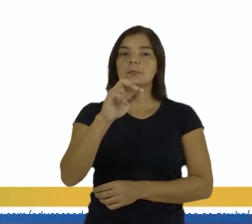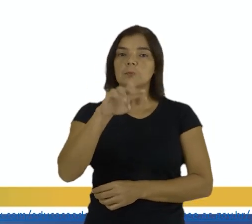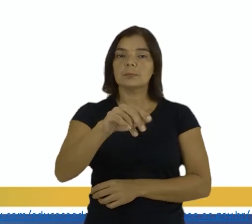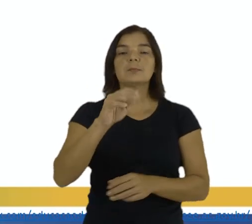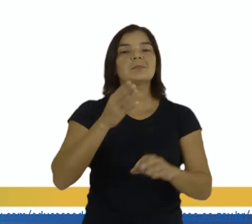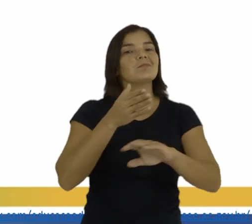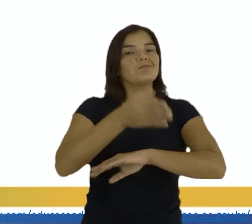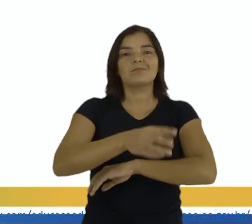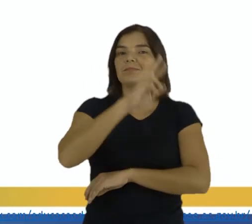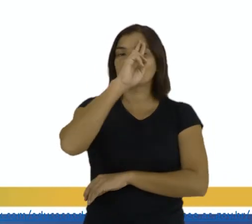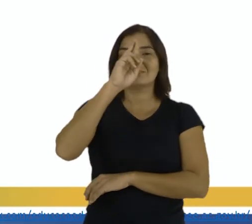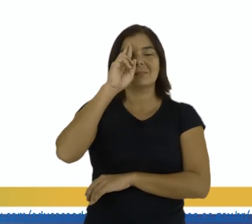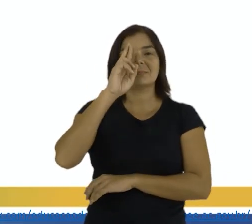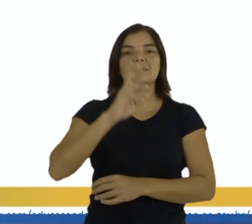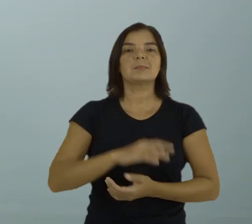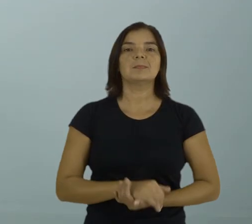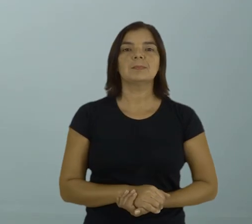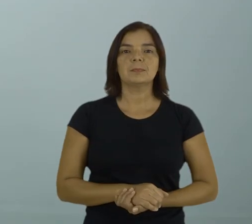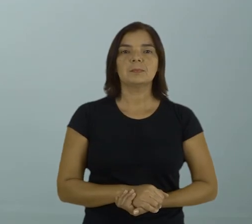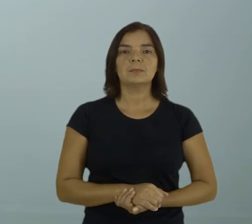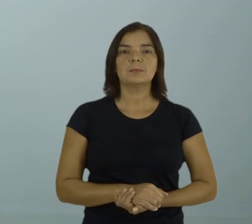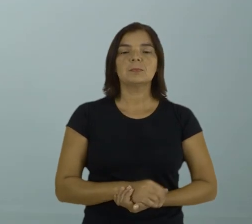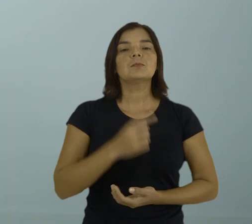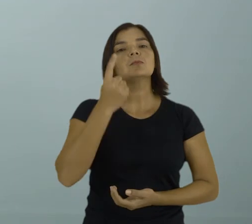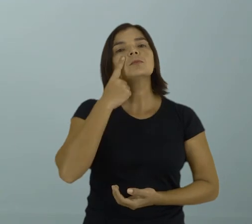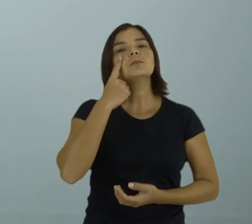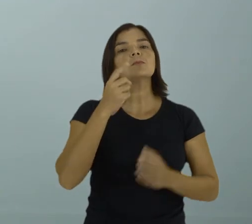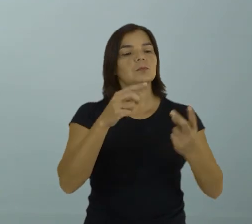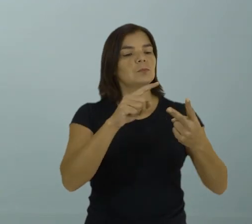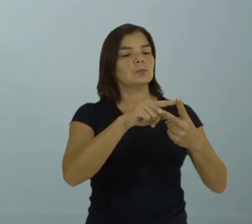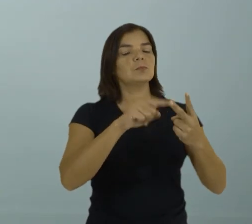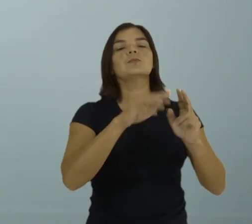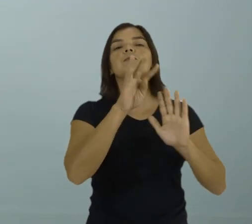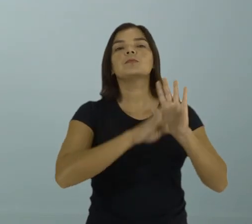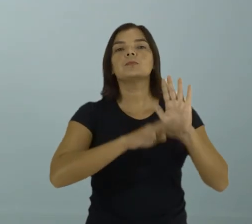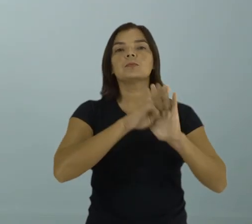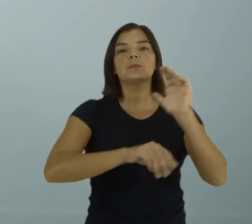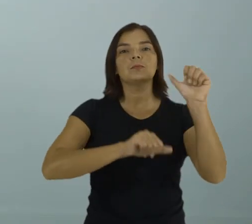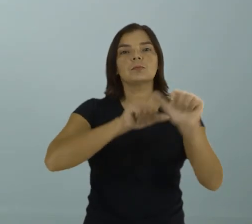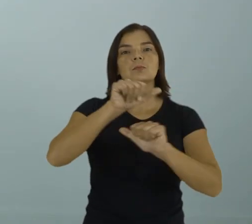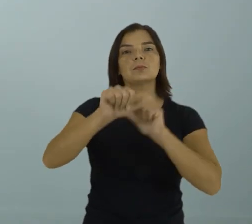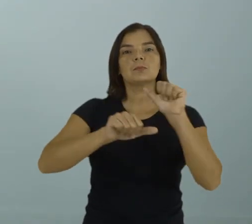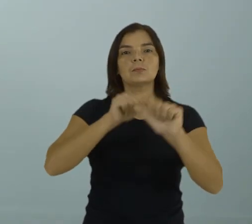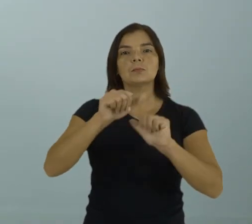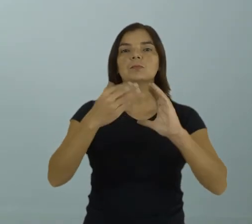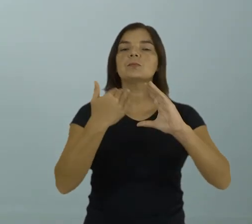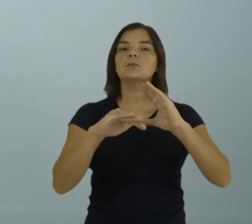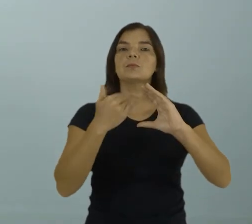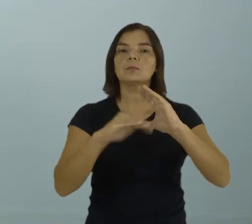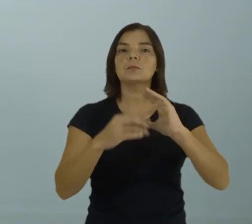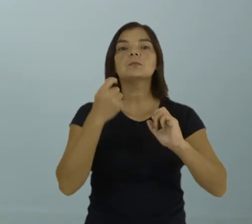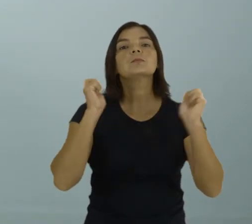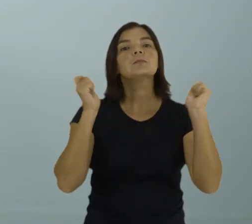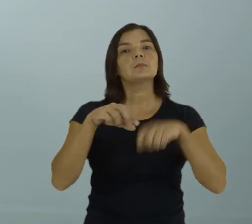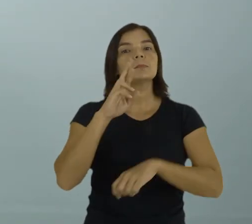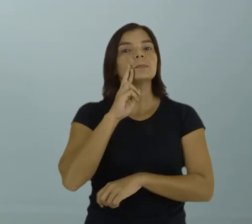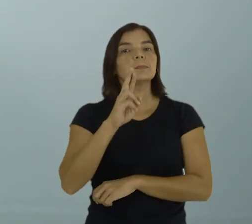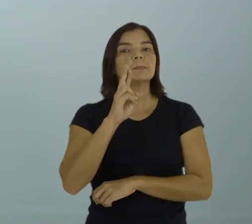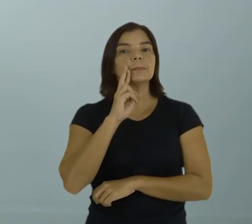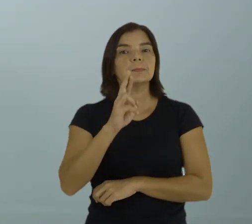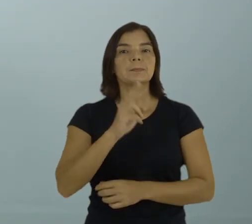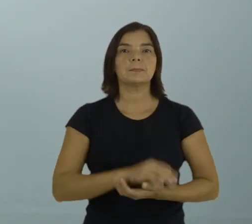na história. O que você viu nesses dois textos? Mudou completamente a mensagem. O que nós podemos responder nessa